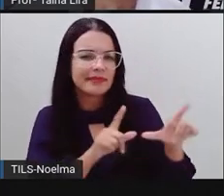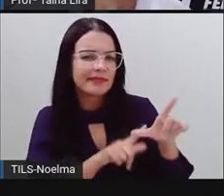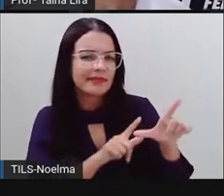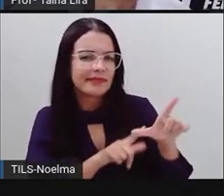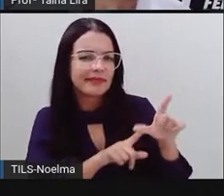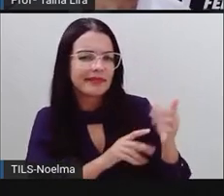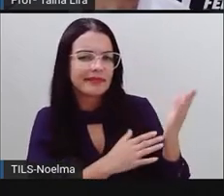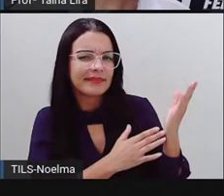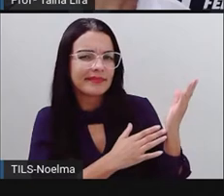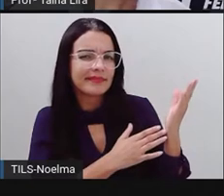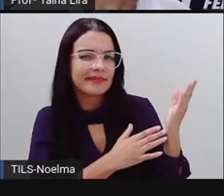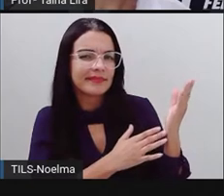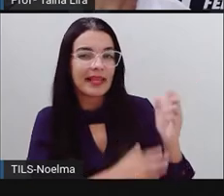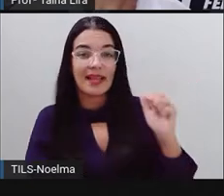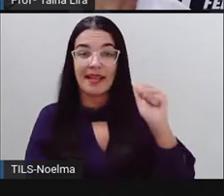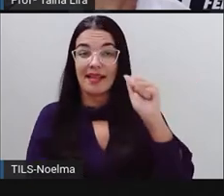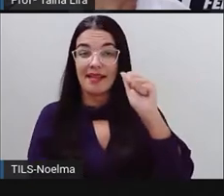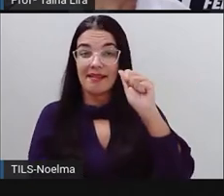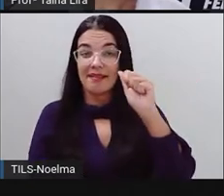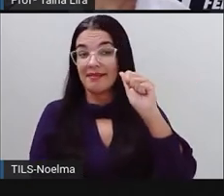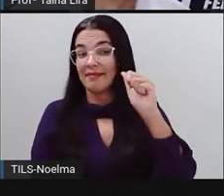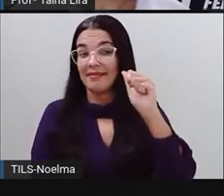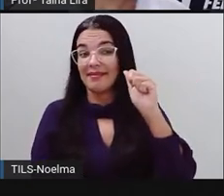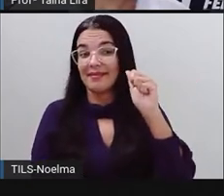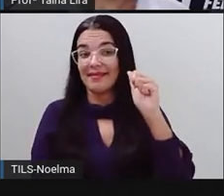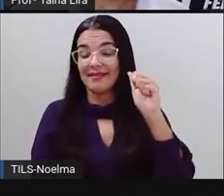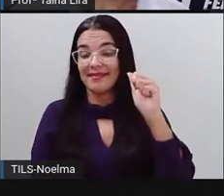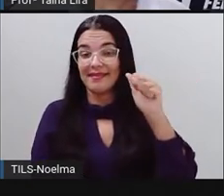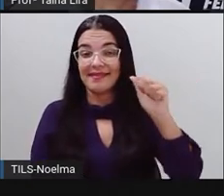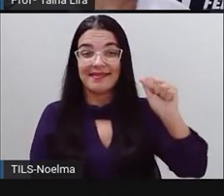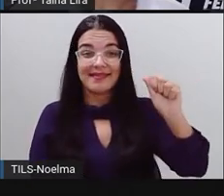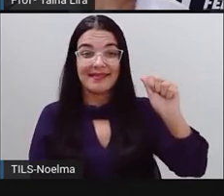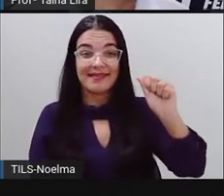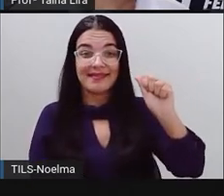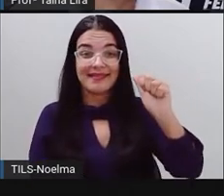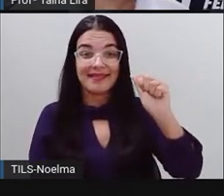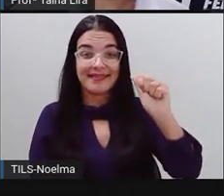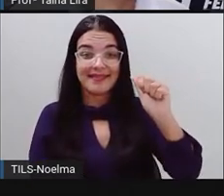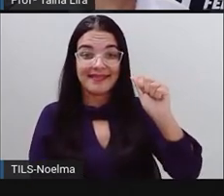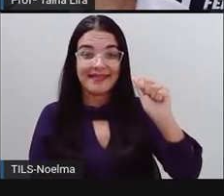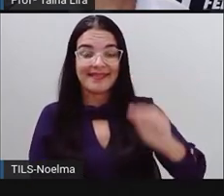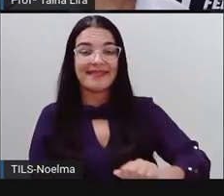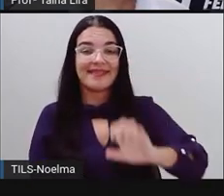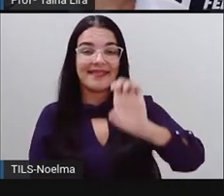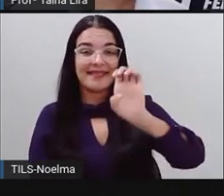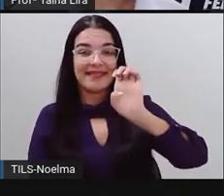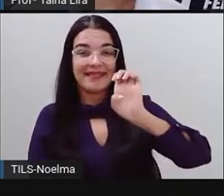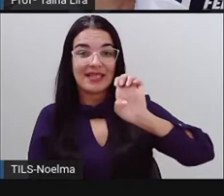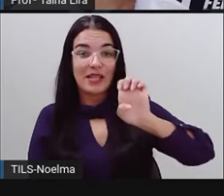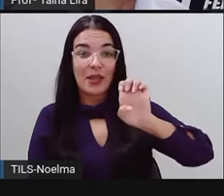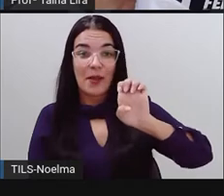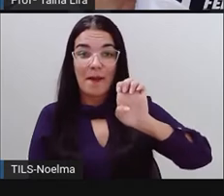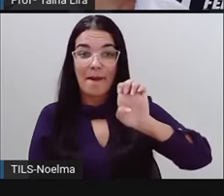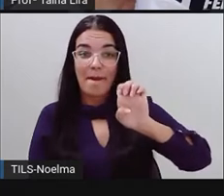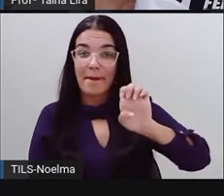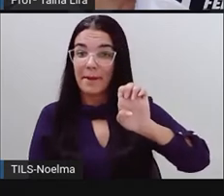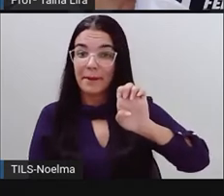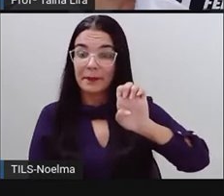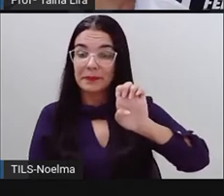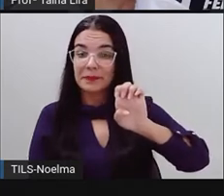bom Então olha lá ó que letra é essa aqui que lembra o ar o